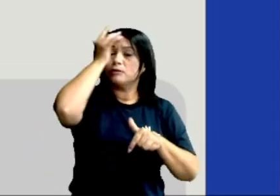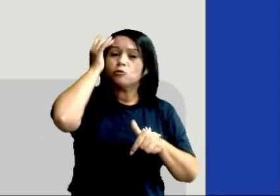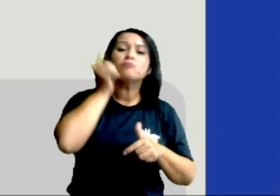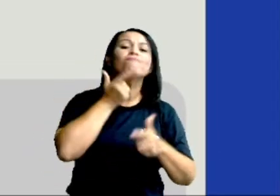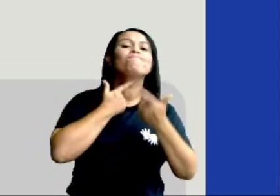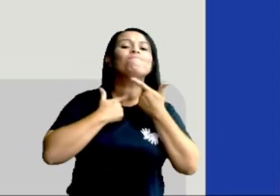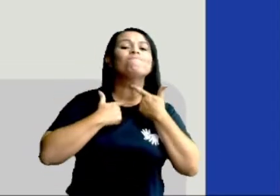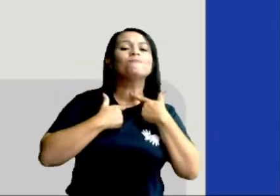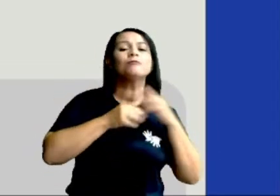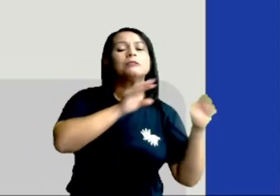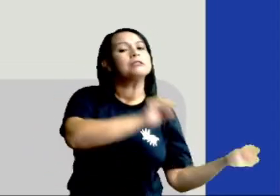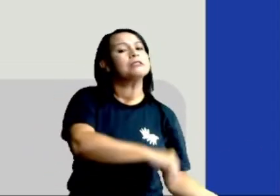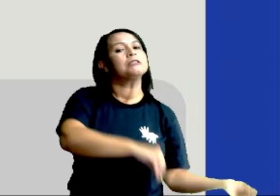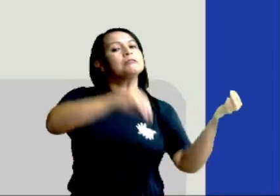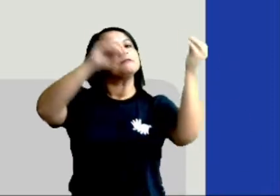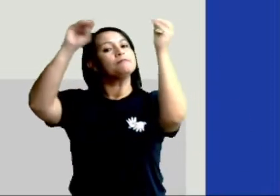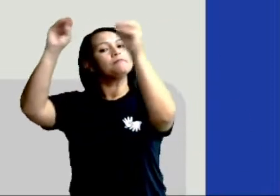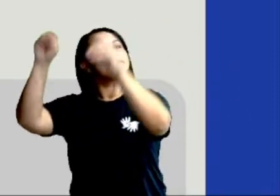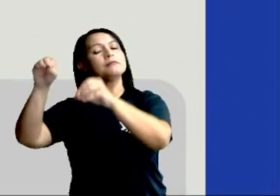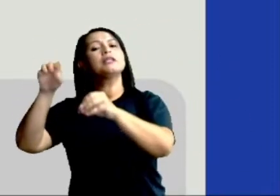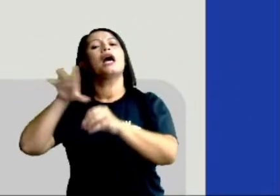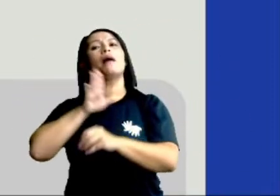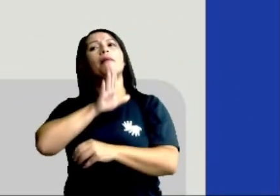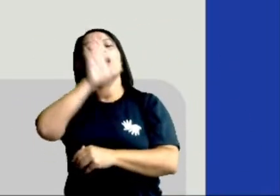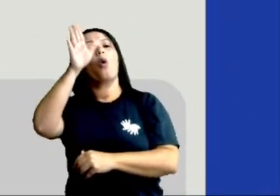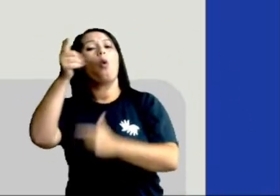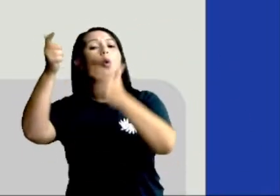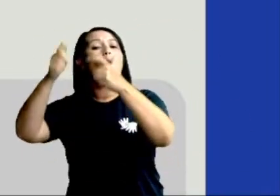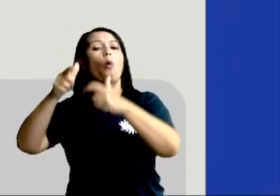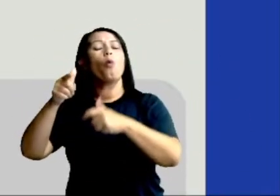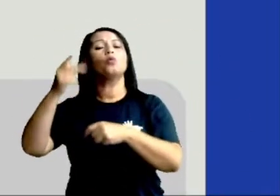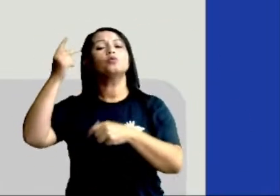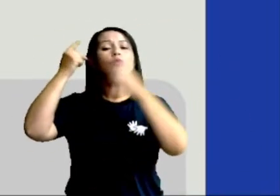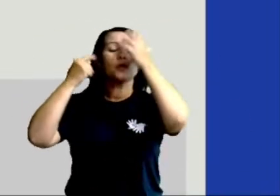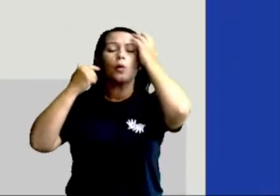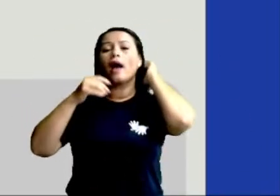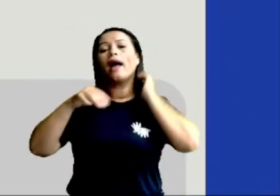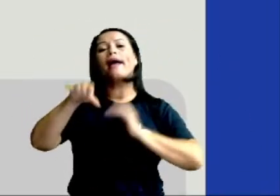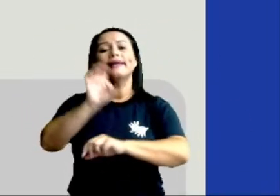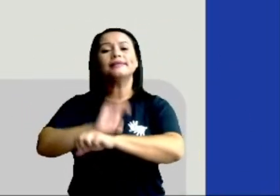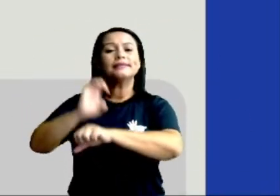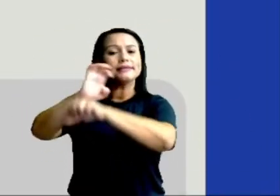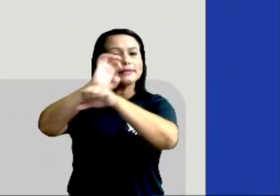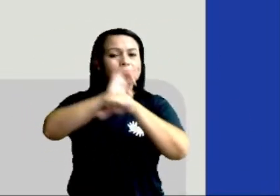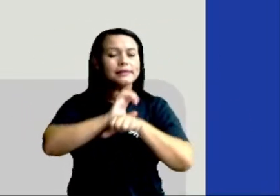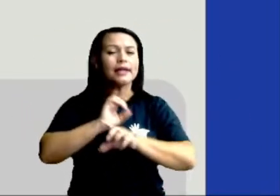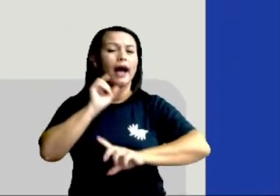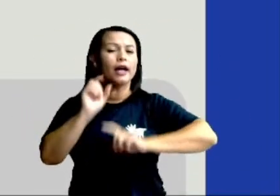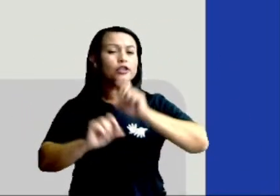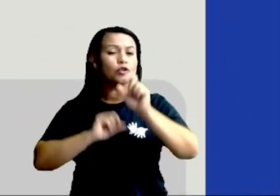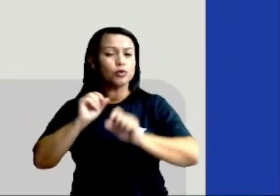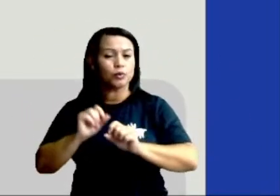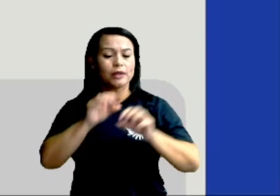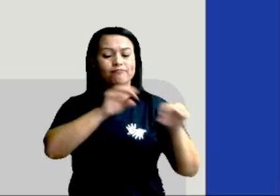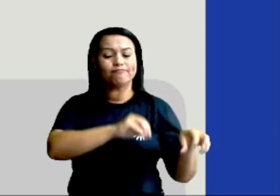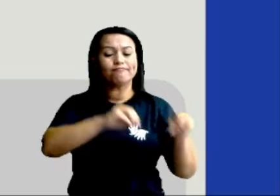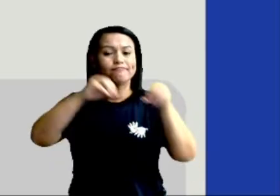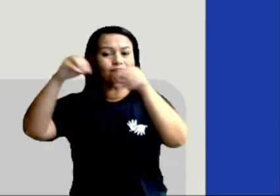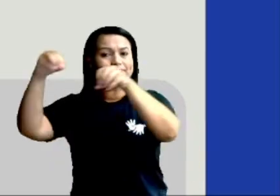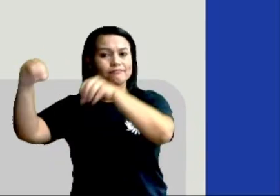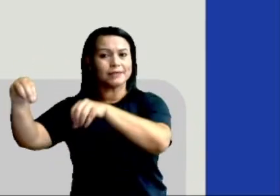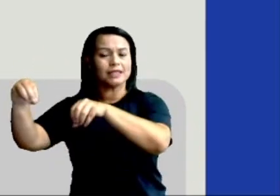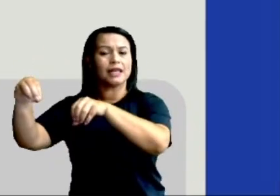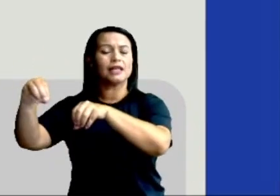pessoas se submetiam a isso, a ir para outro estado e fazerem essa migração,